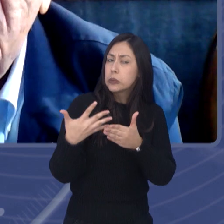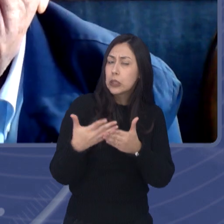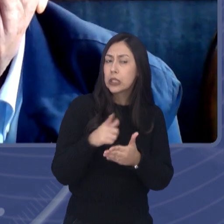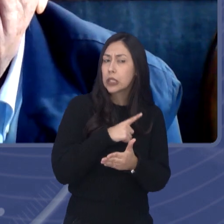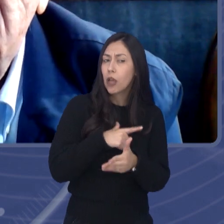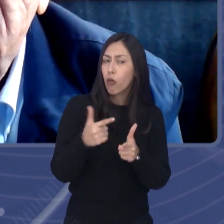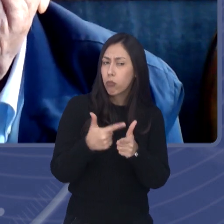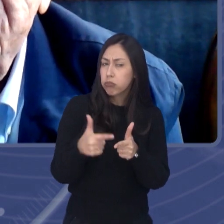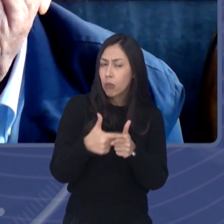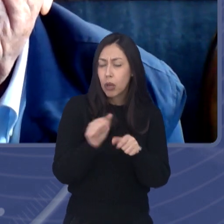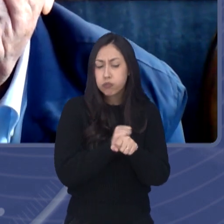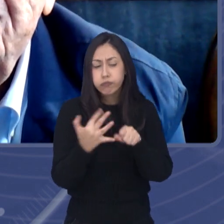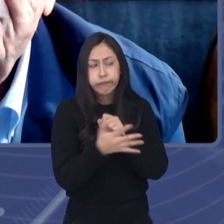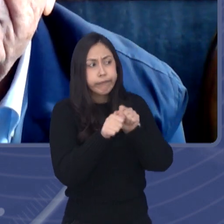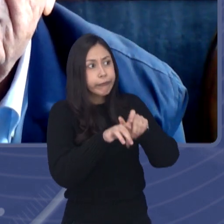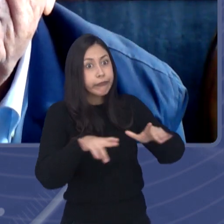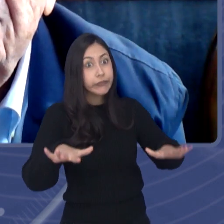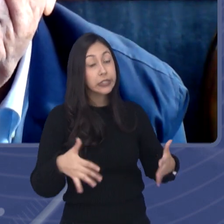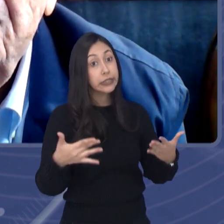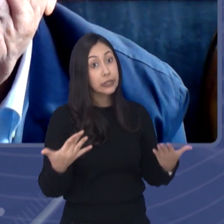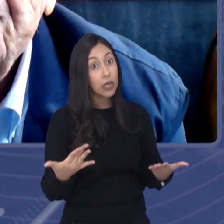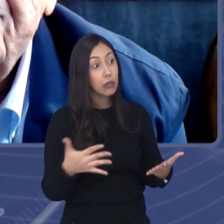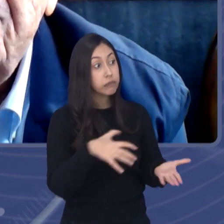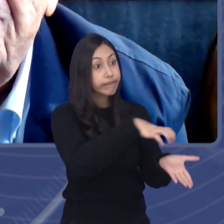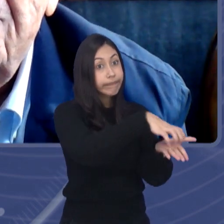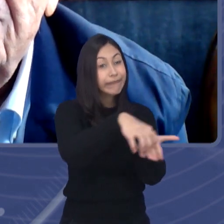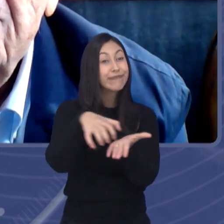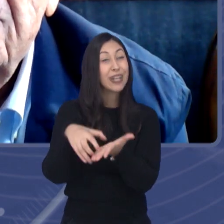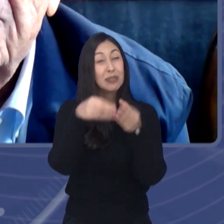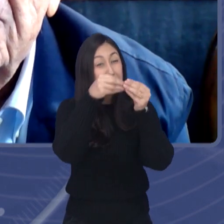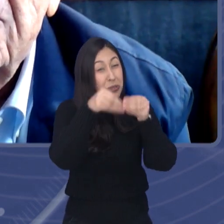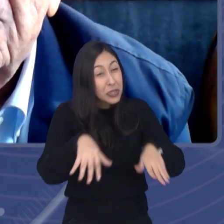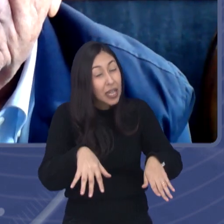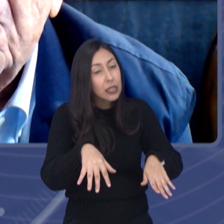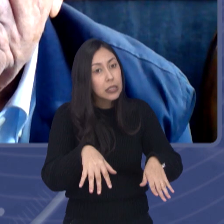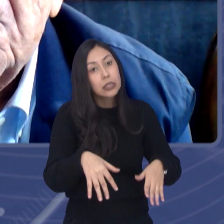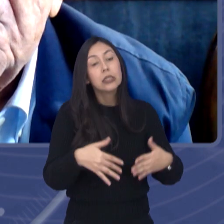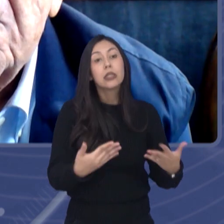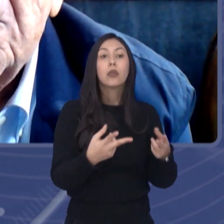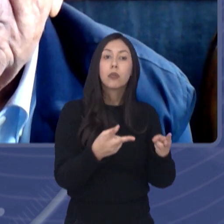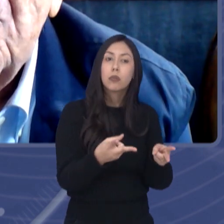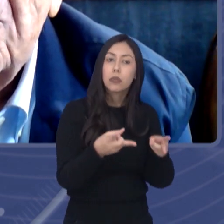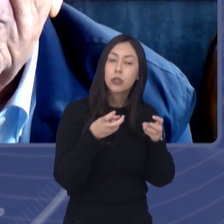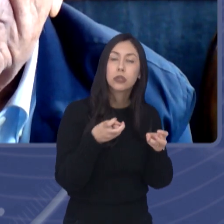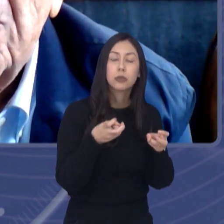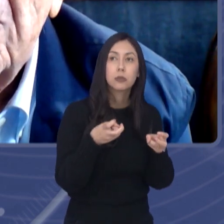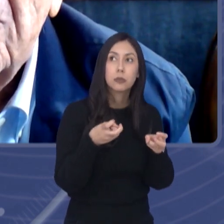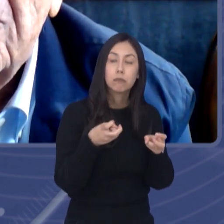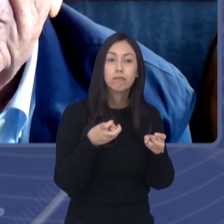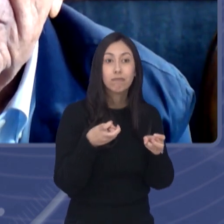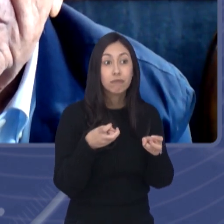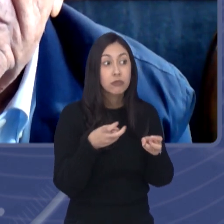onde muitos setores, muita gente foi afetada, e aí a gente percebe, né,